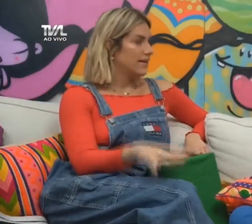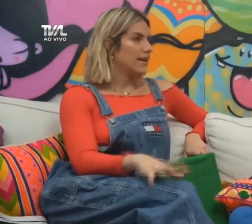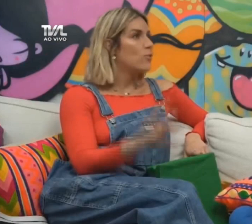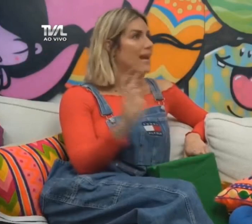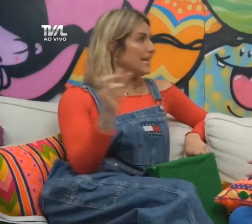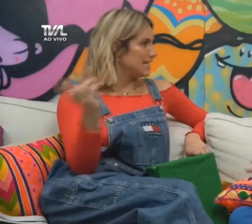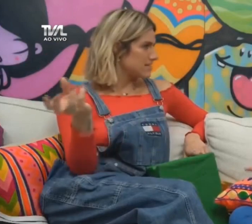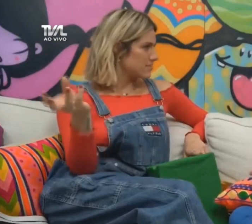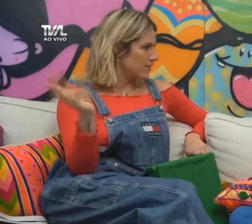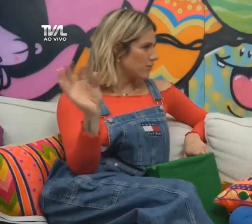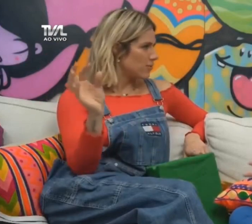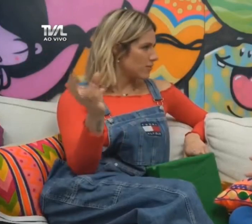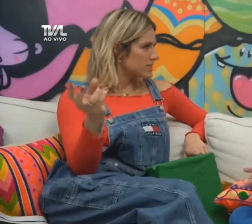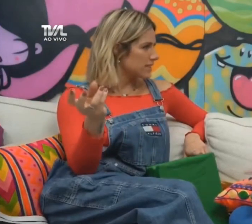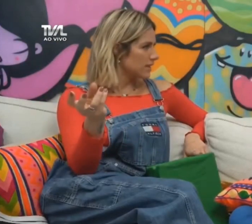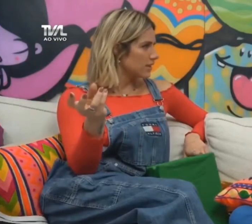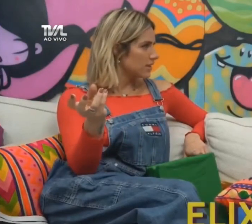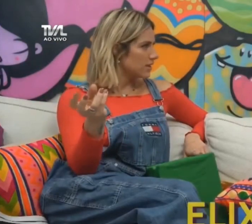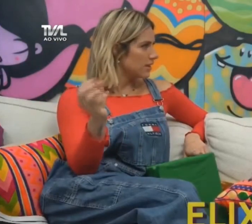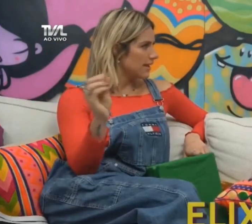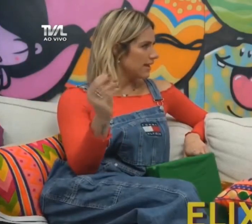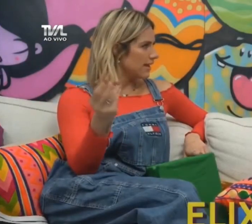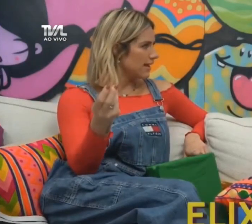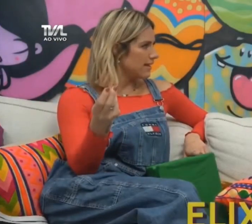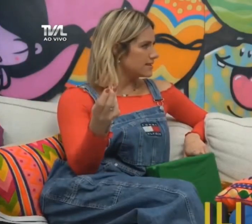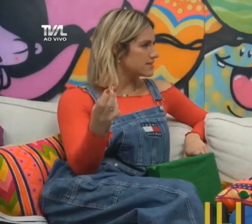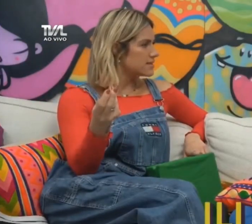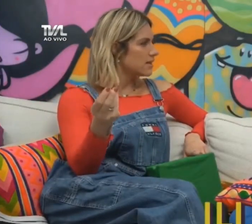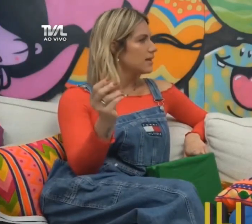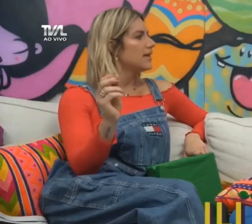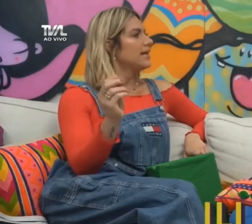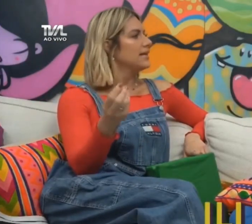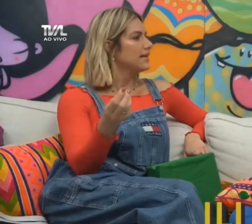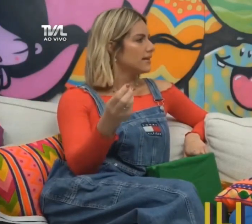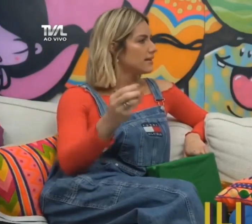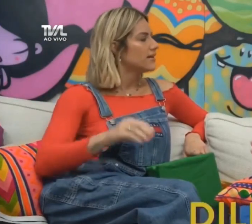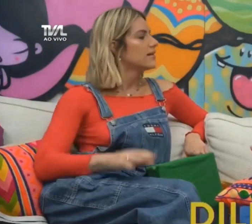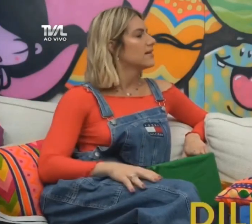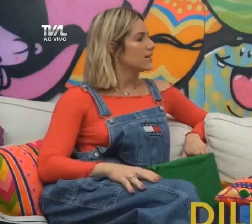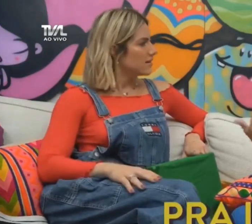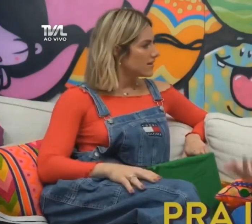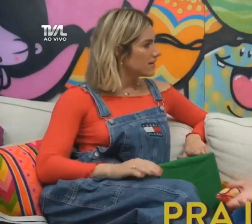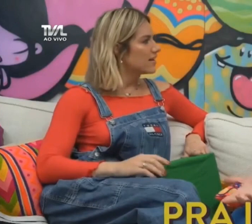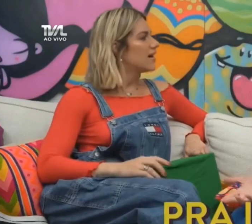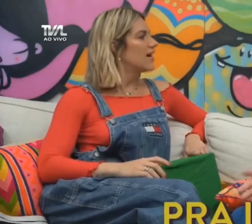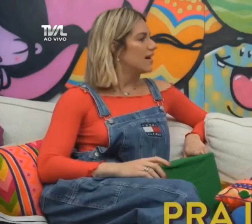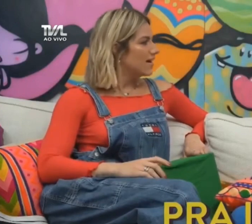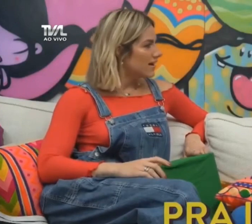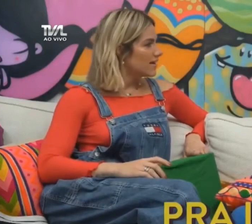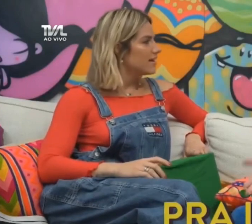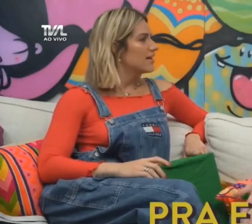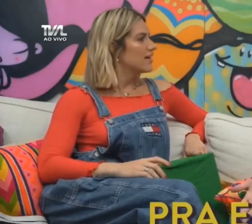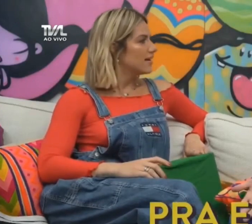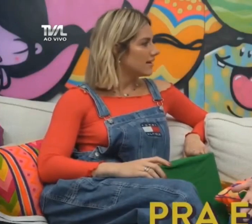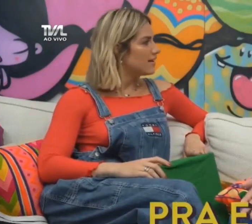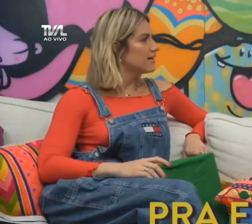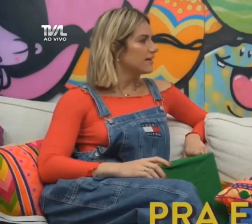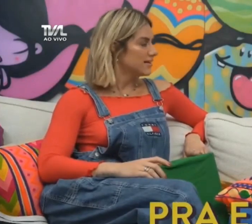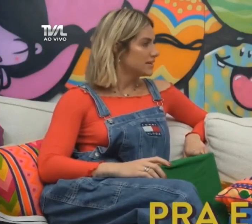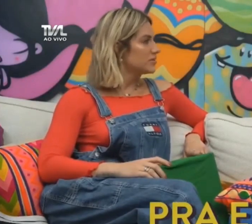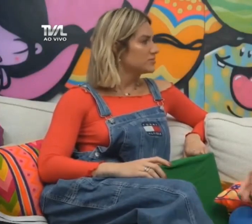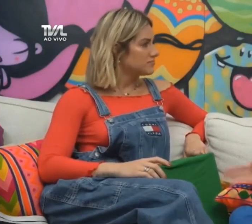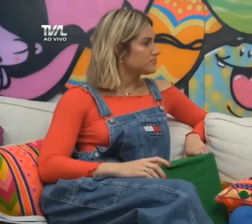ele. Exato. É o elix, não é alguma coisa assim? Elix, ili. Ili. Dili pra ili ou pra